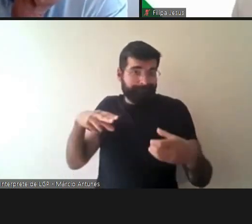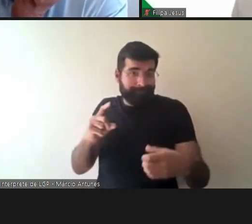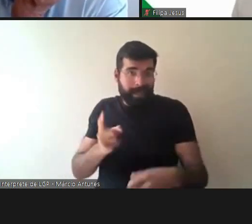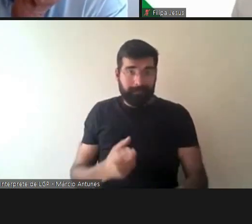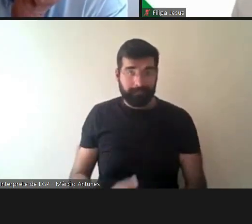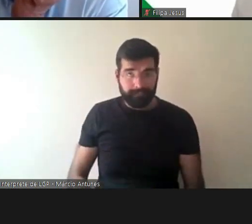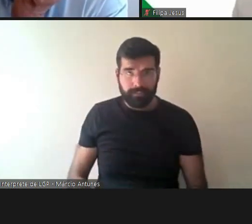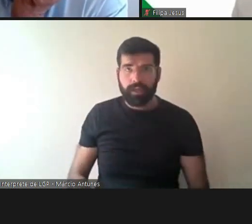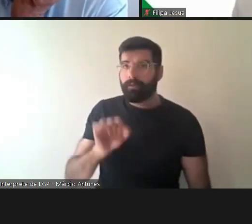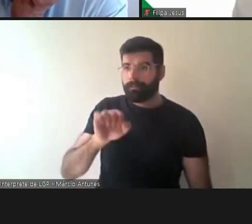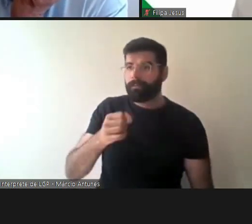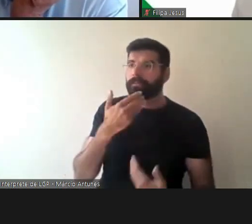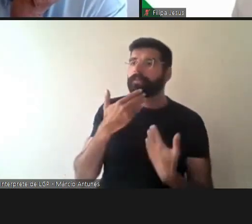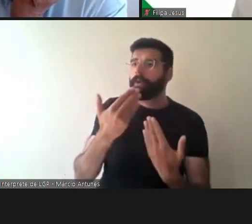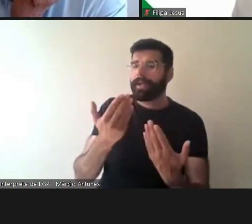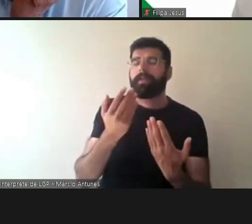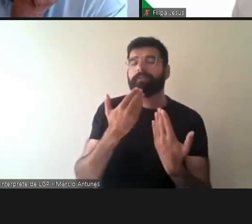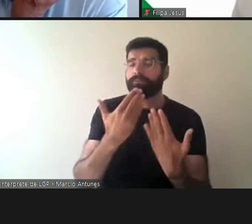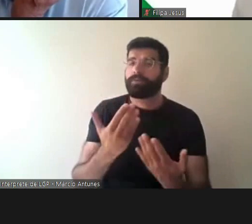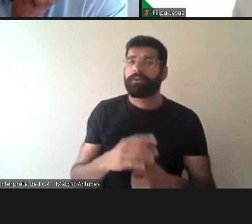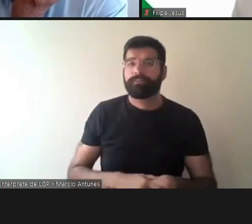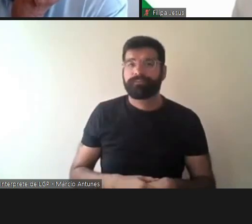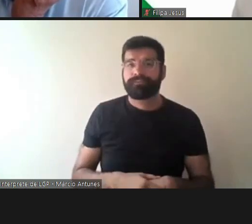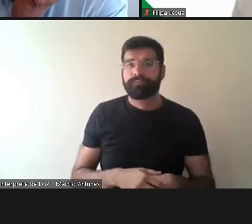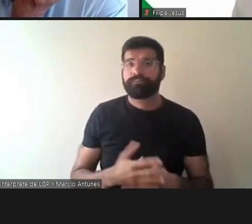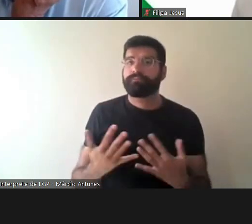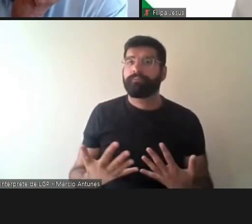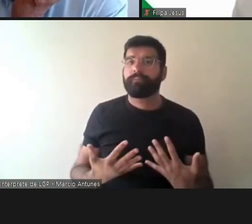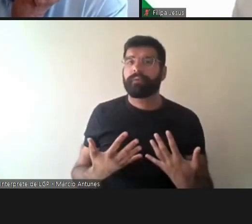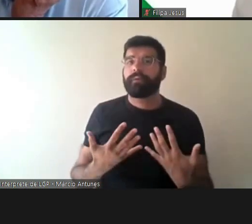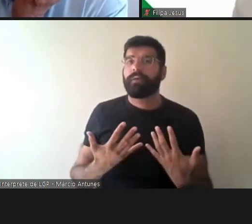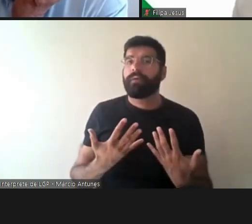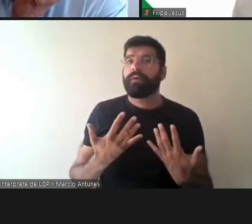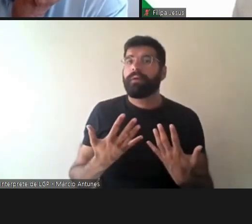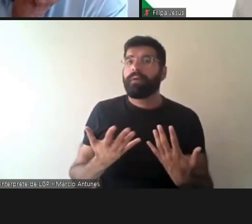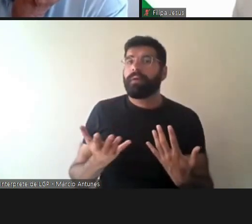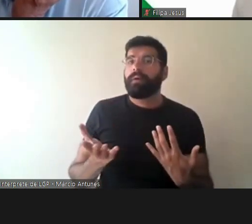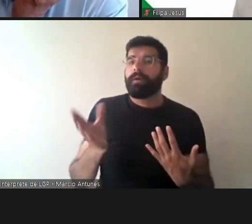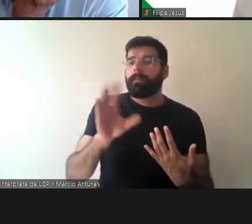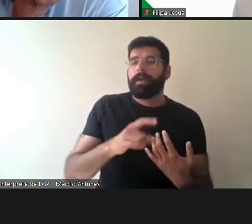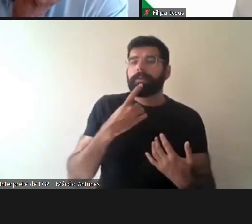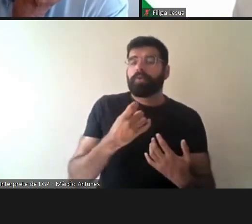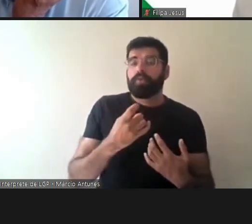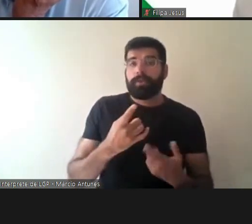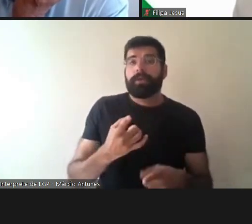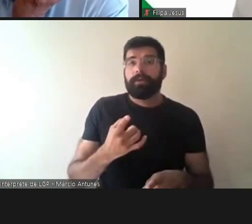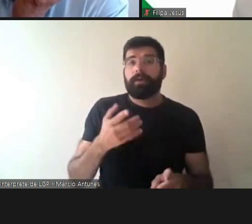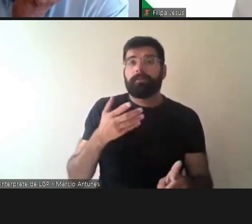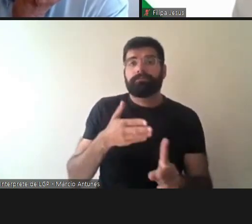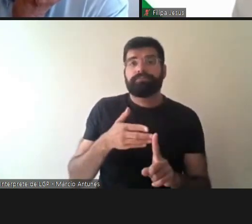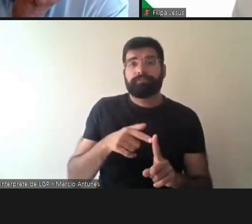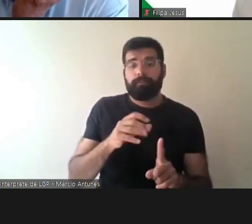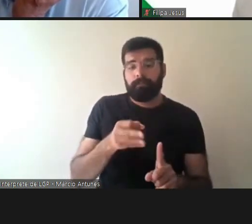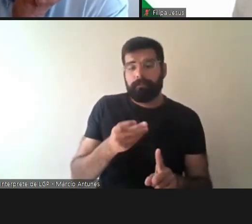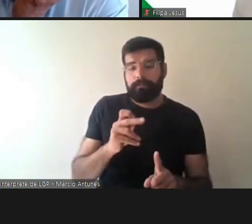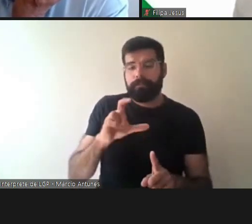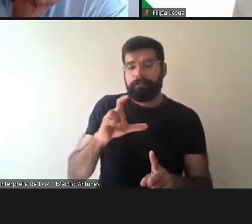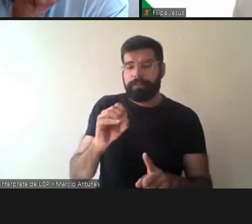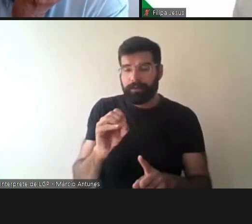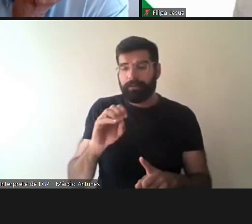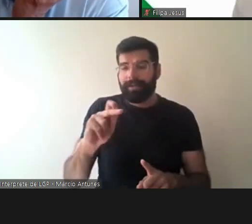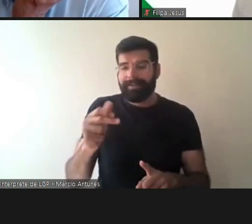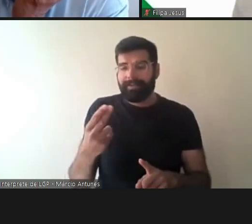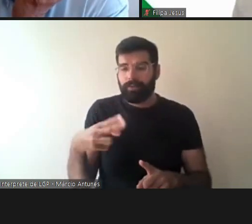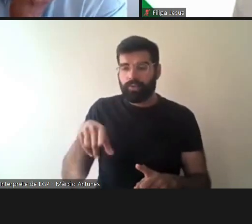Sim, senhora, muito obrigada. Vamos então a mais uma questão, neste caso é do Paulo Antunes. Como é que se